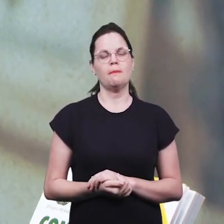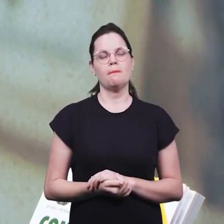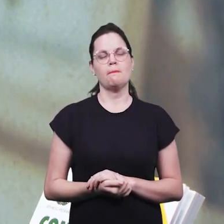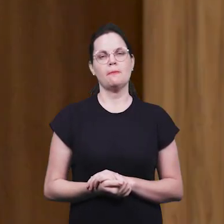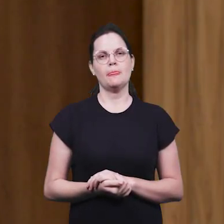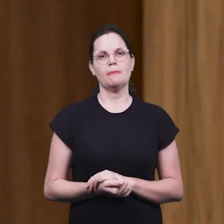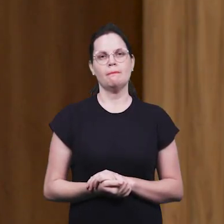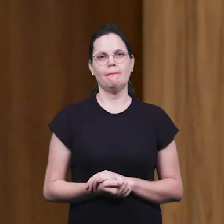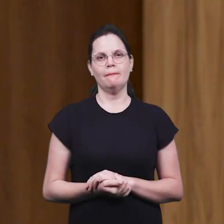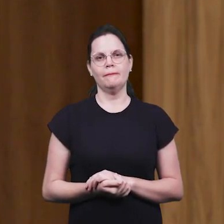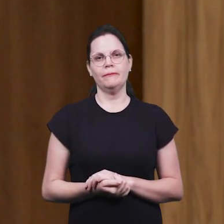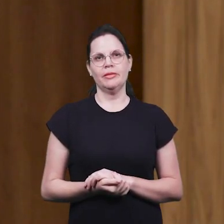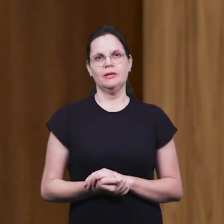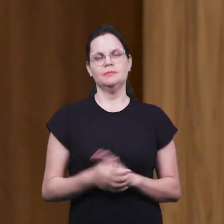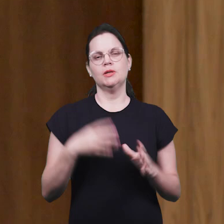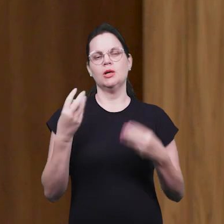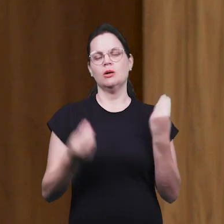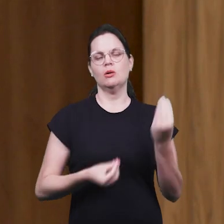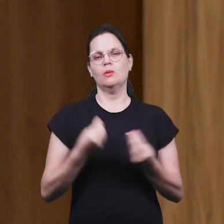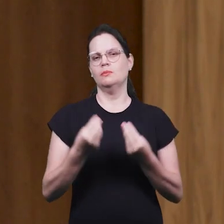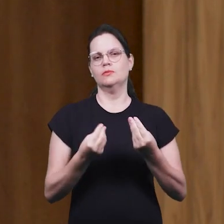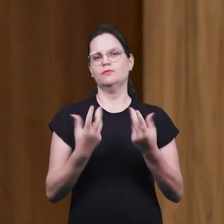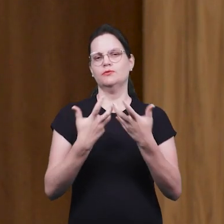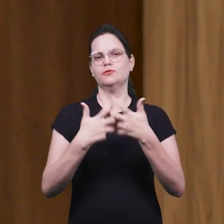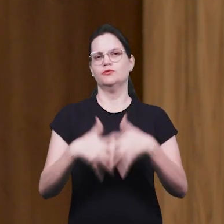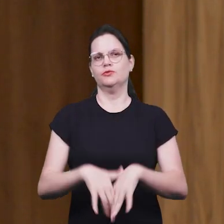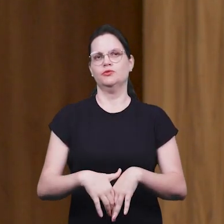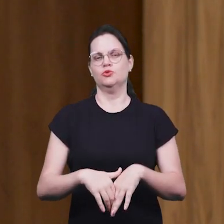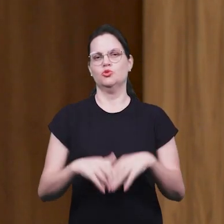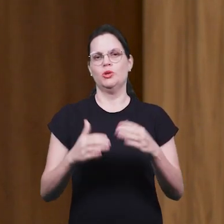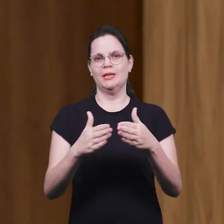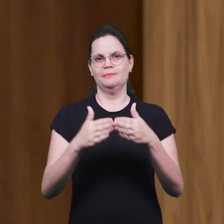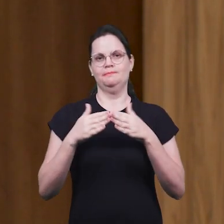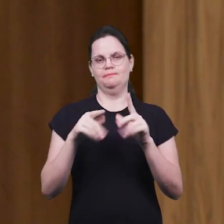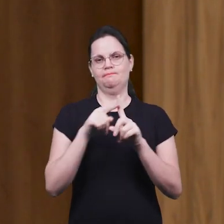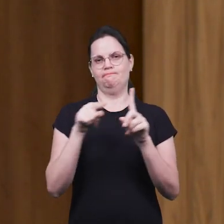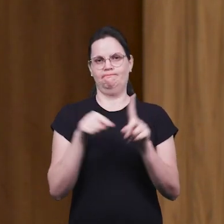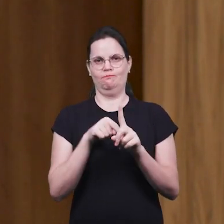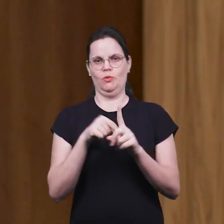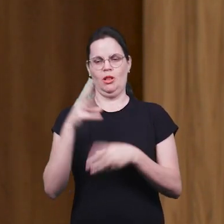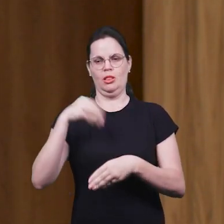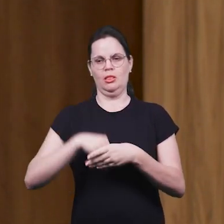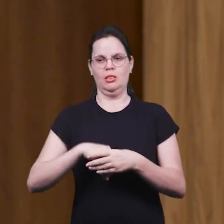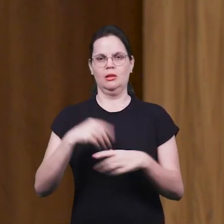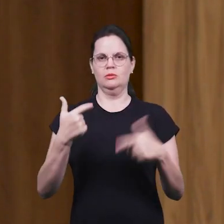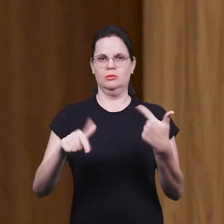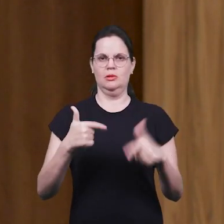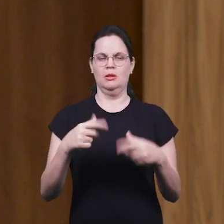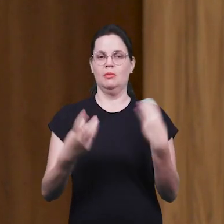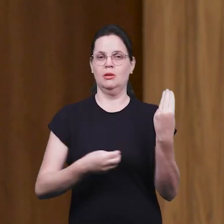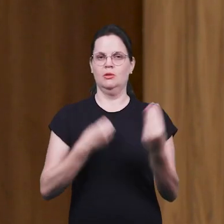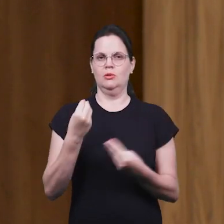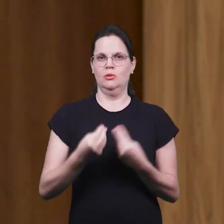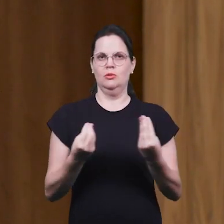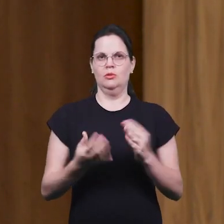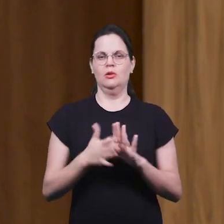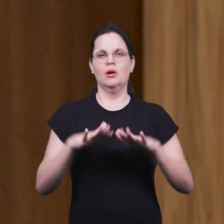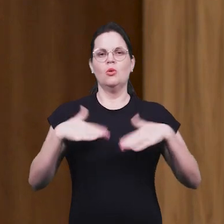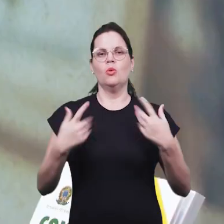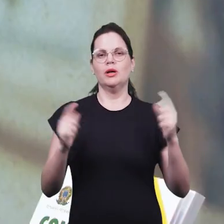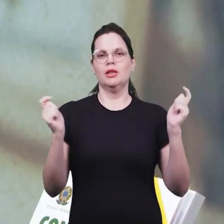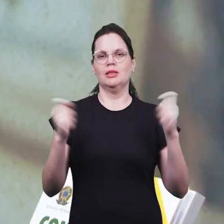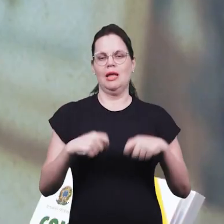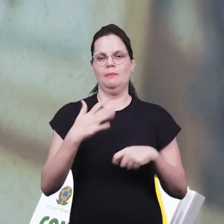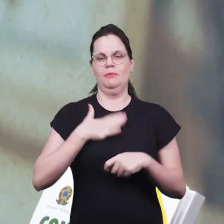pessoa. Doutor Álvaro, e como que funciona a licença maternidade para as trabalhadoras? E quais as implicações desse